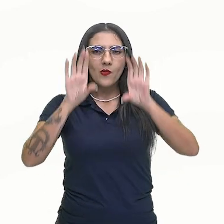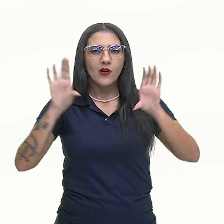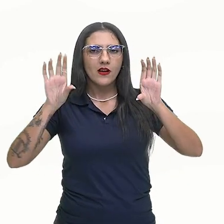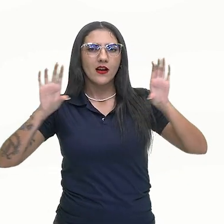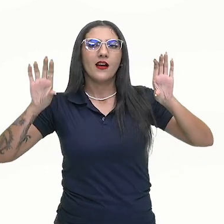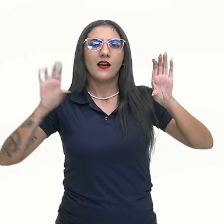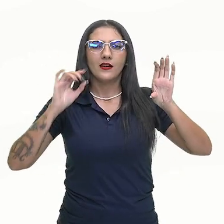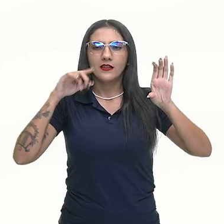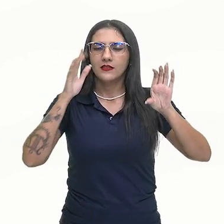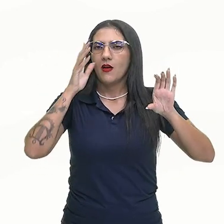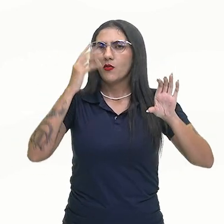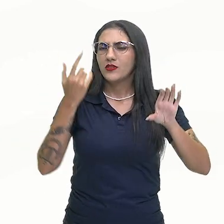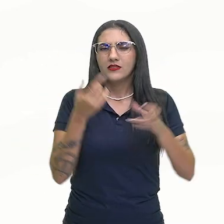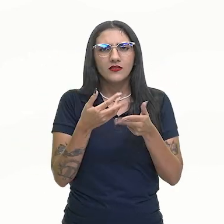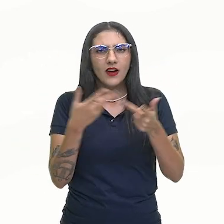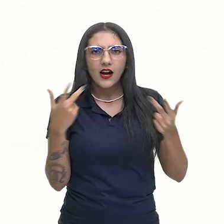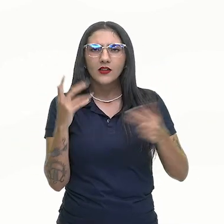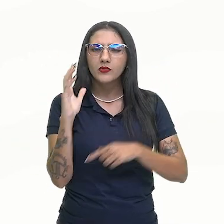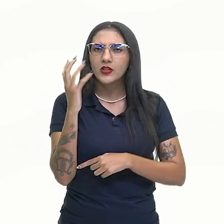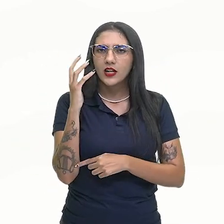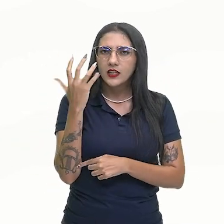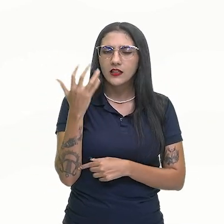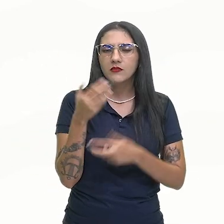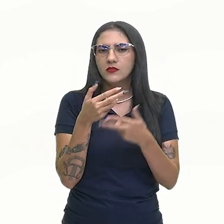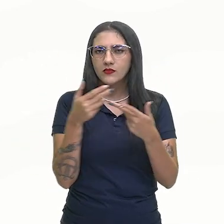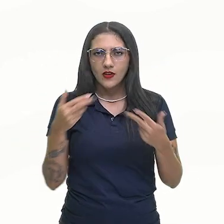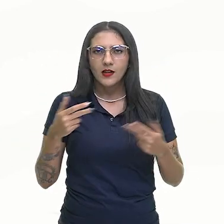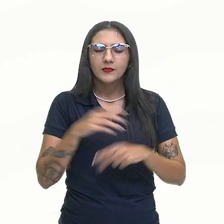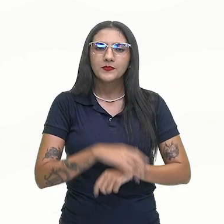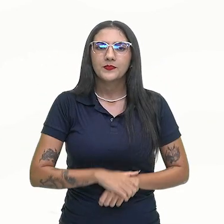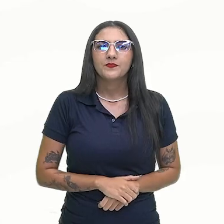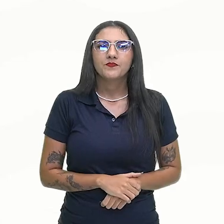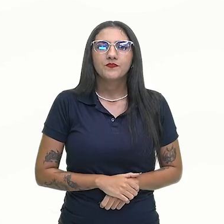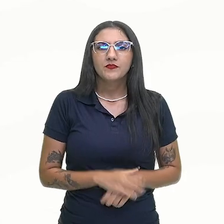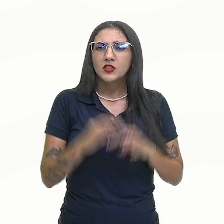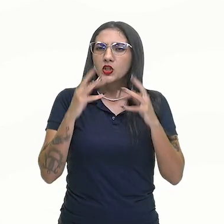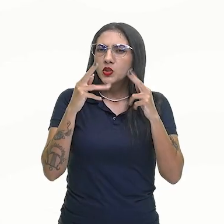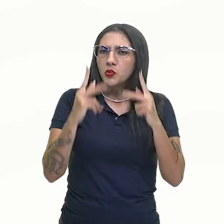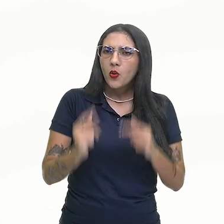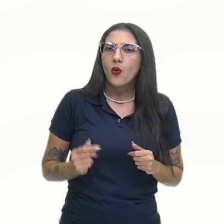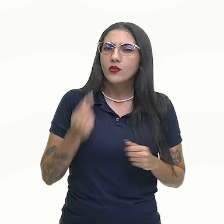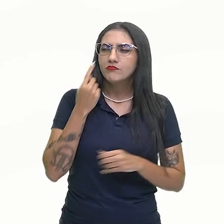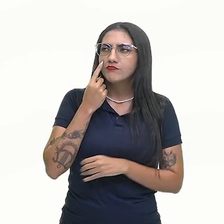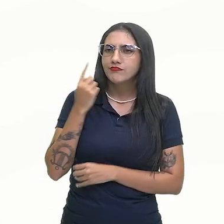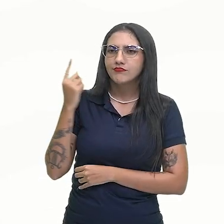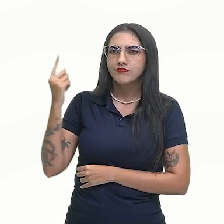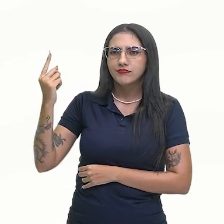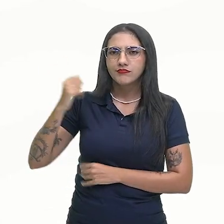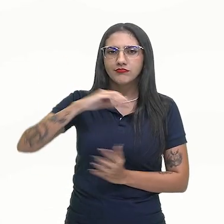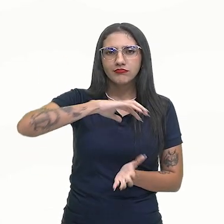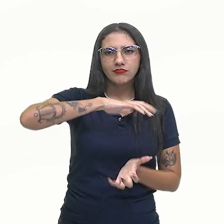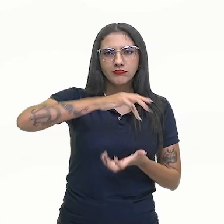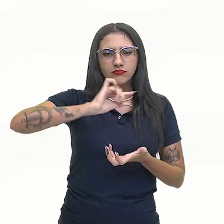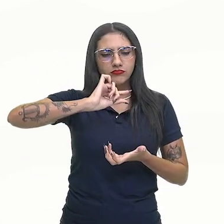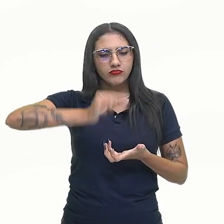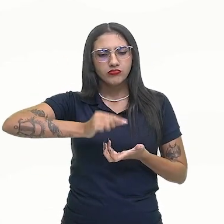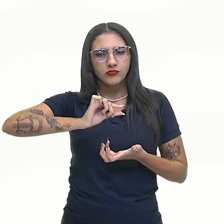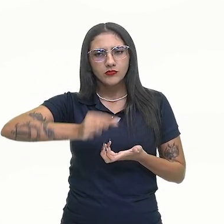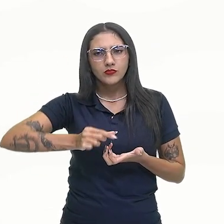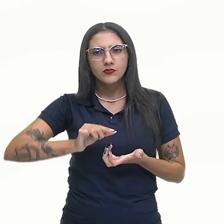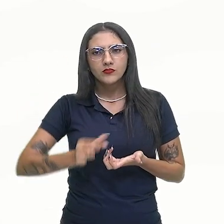acontecem os fenômenos climáticos e outras coisas. E todas essas camadas aí, pessoal, formam o que a gente chama